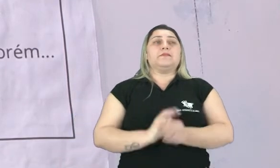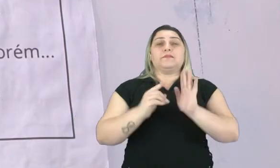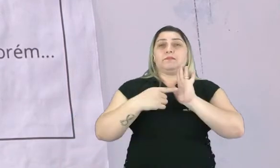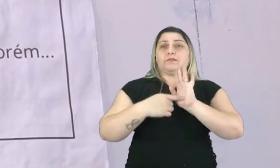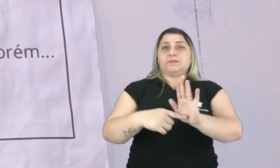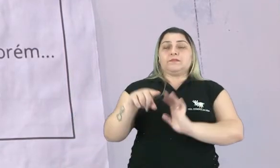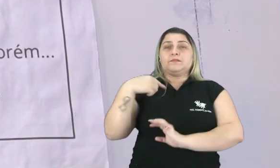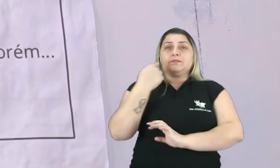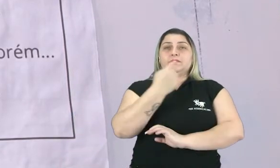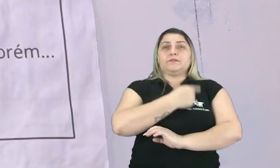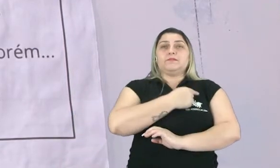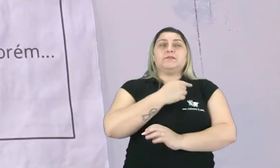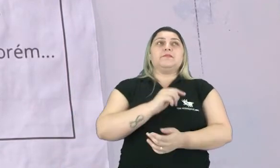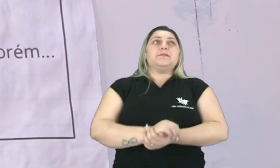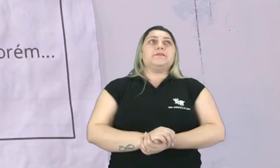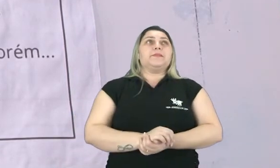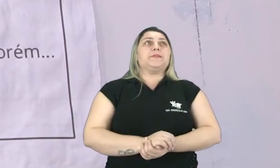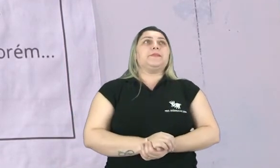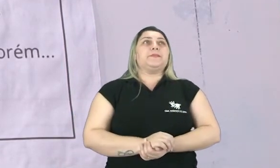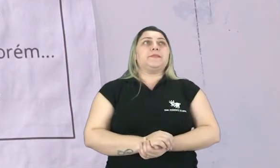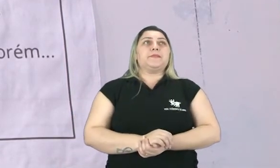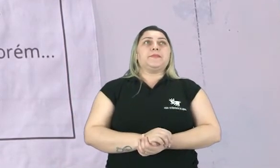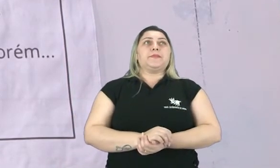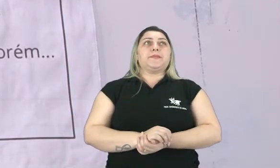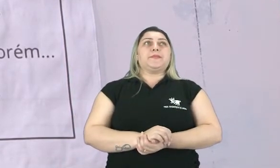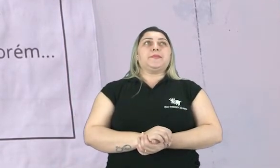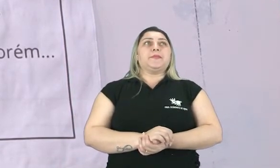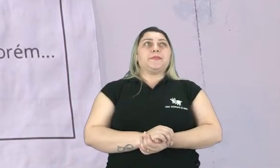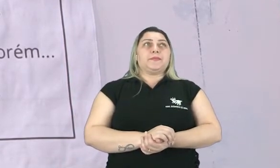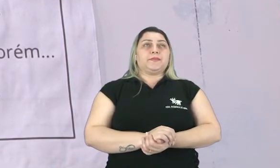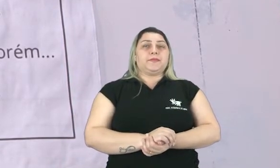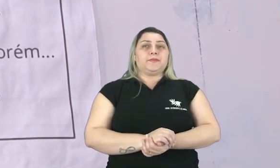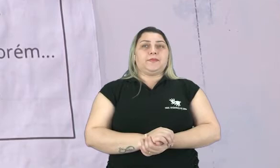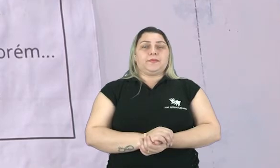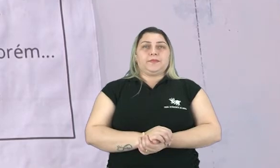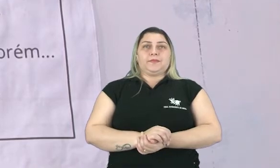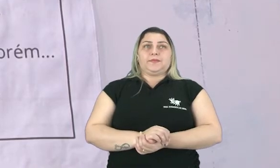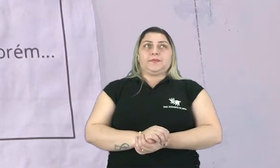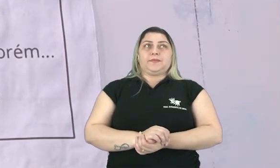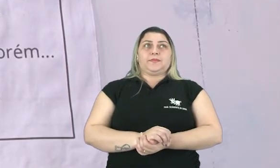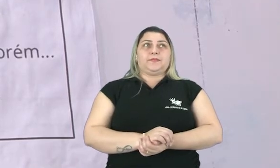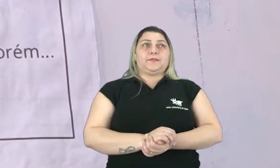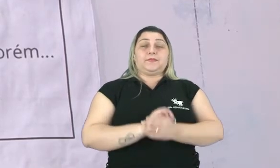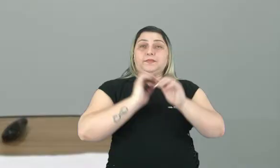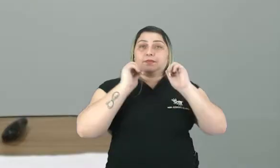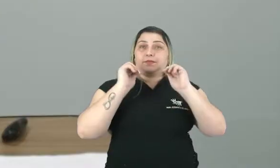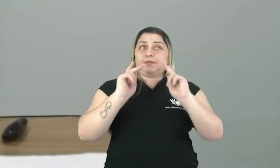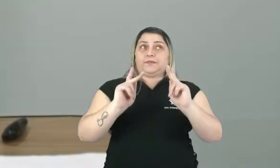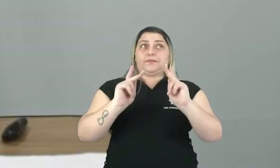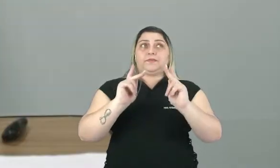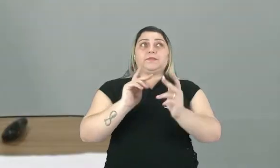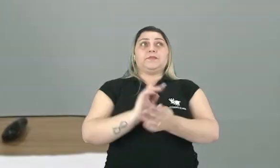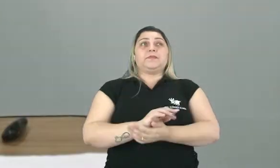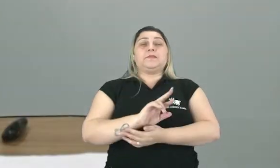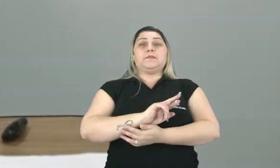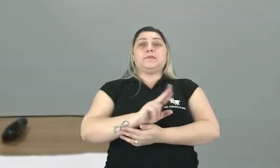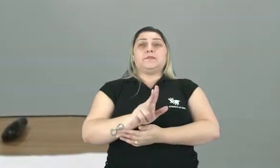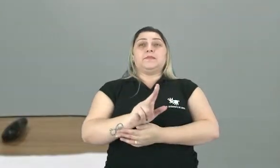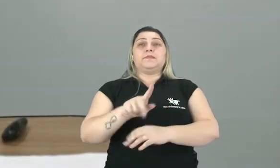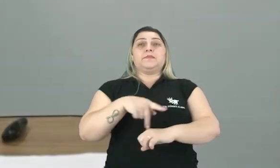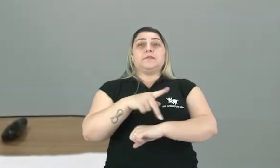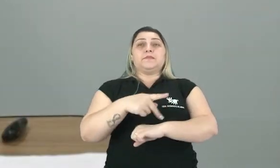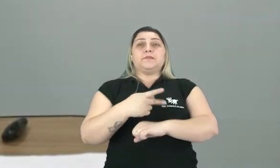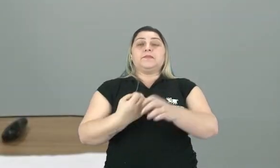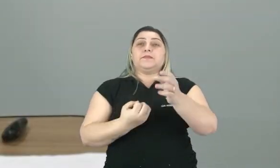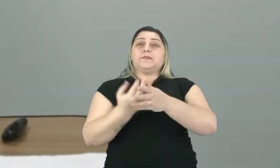para nós. Ele é um imigrante naquele país para onde ele se mudou, ok? Porque ele não é daquele